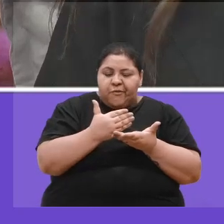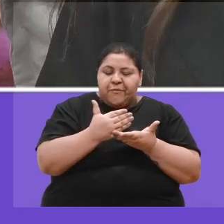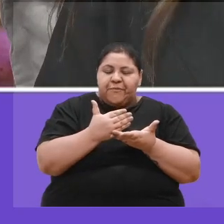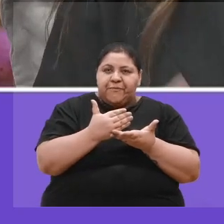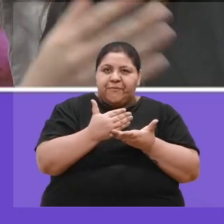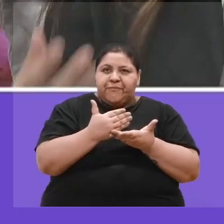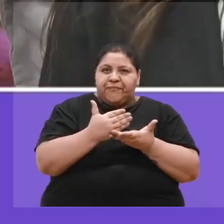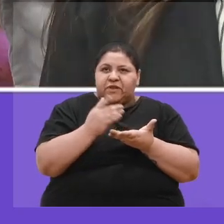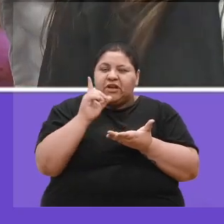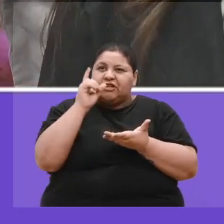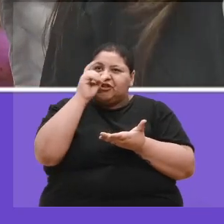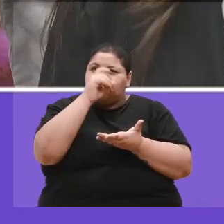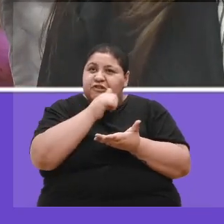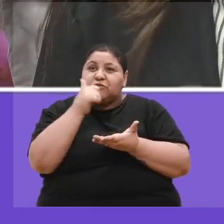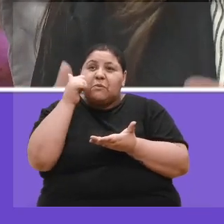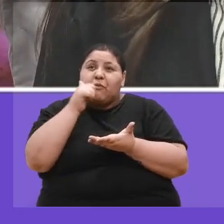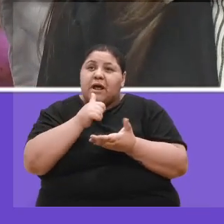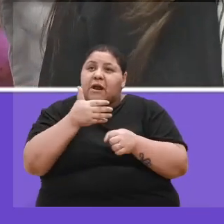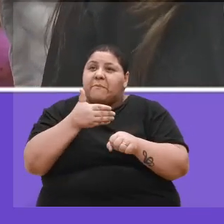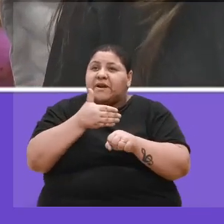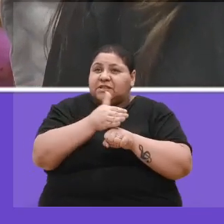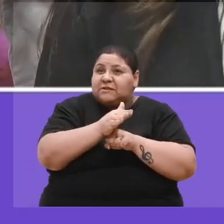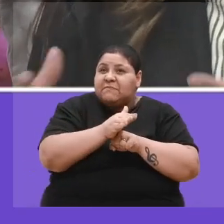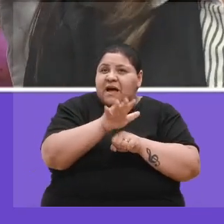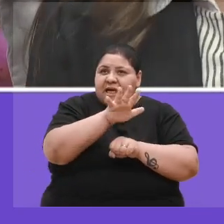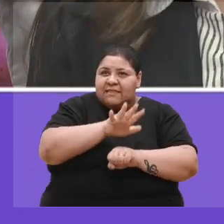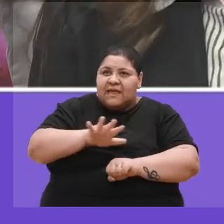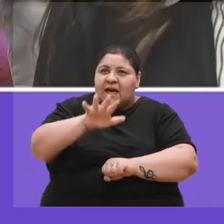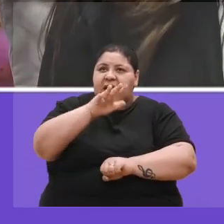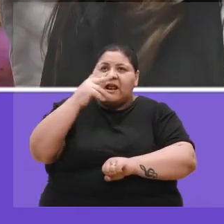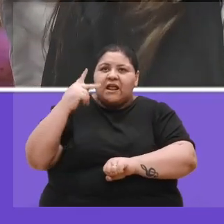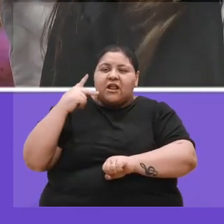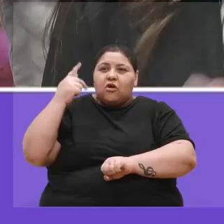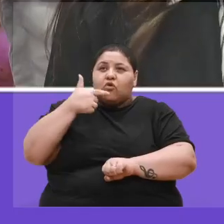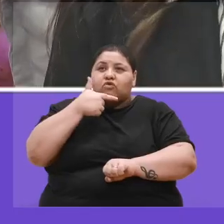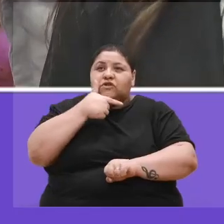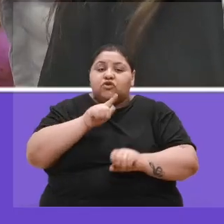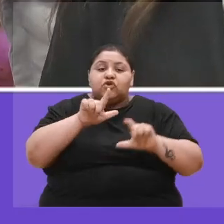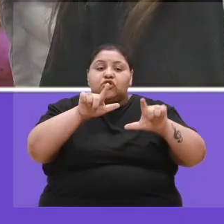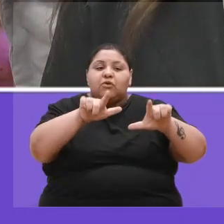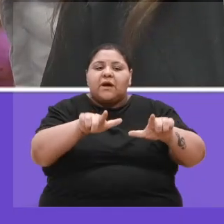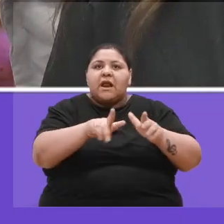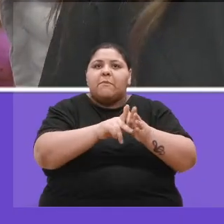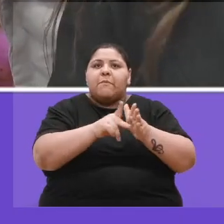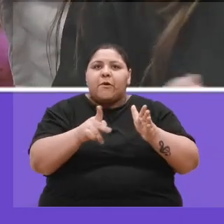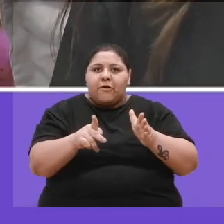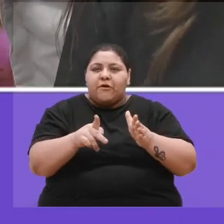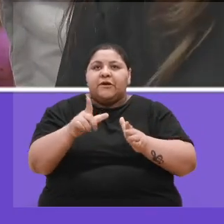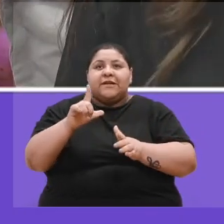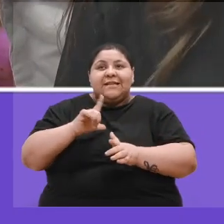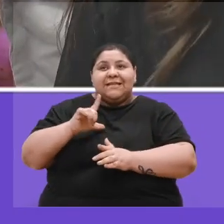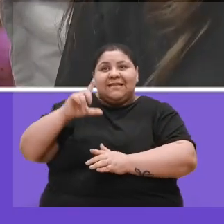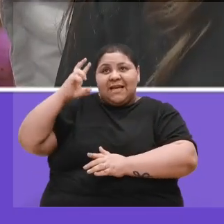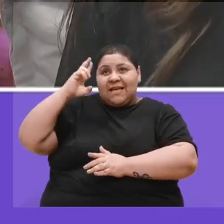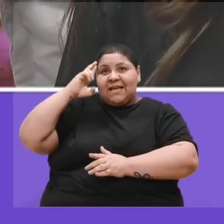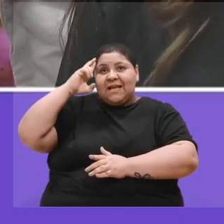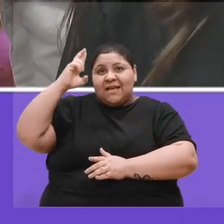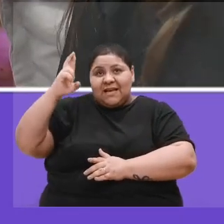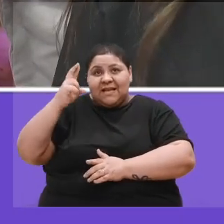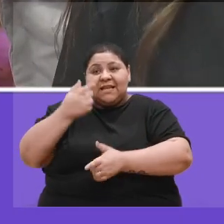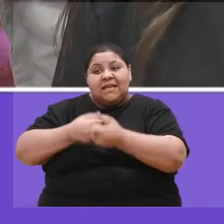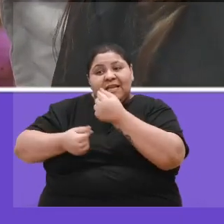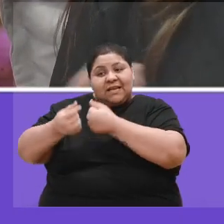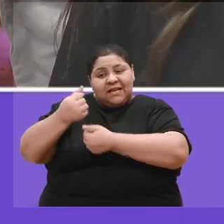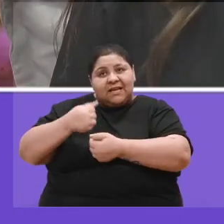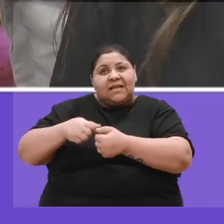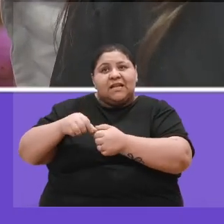onde era difícil, né? Uma mulher atuar politicamente, conseguir o seu espaço. Então, ela ter sido diretora executiva da